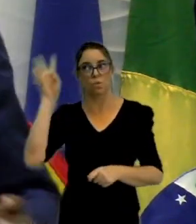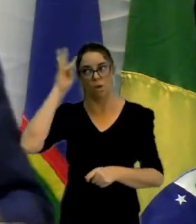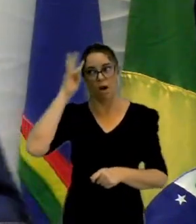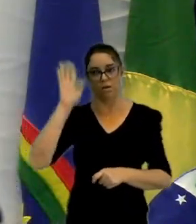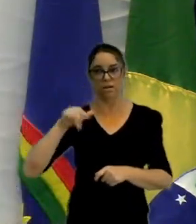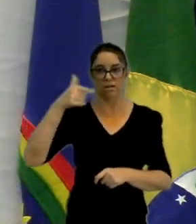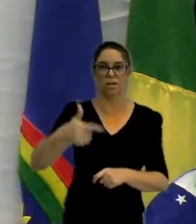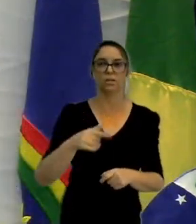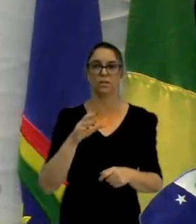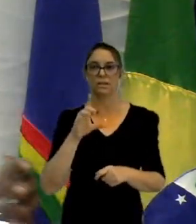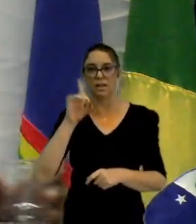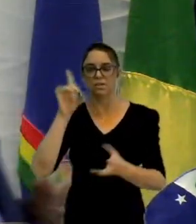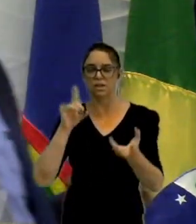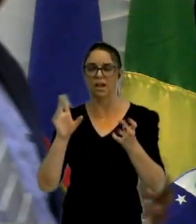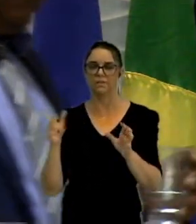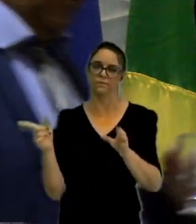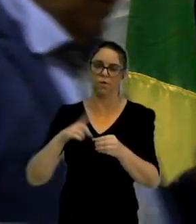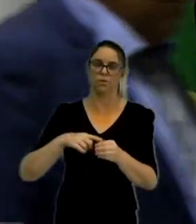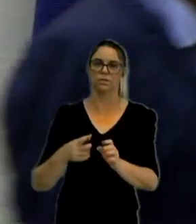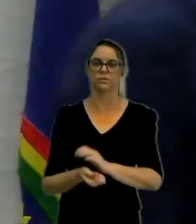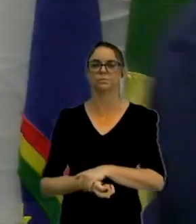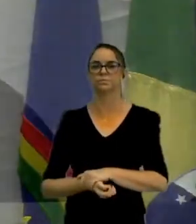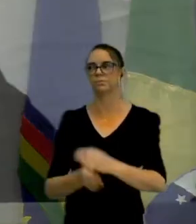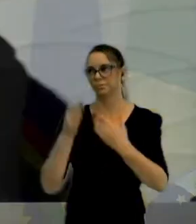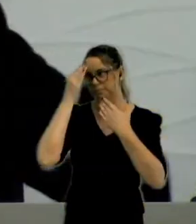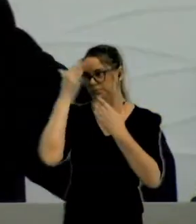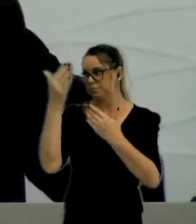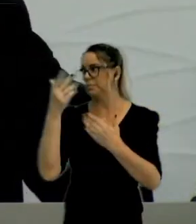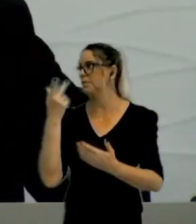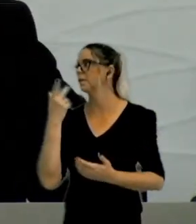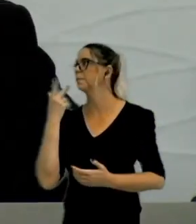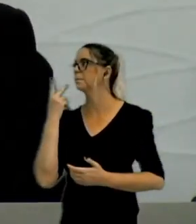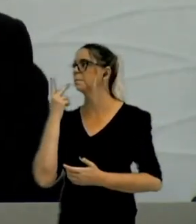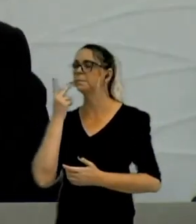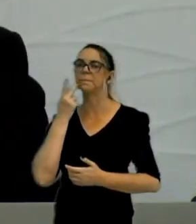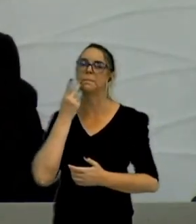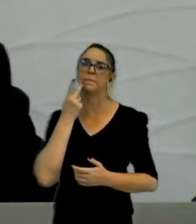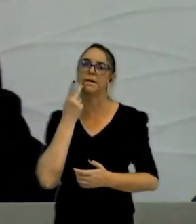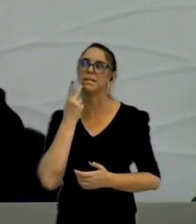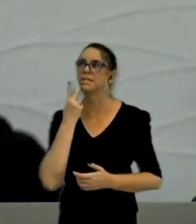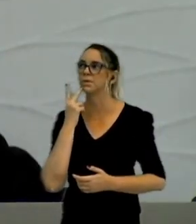aí. Eu disse o vereador Pezinho, falta a palavra vereador Diogo.